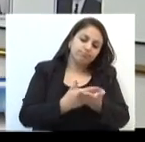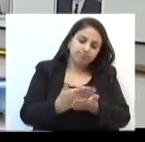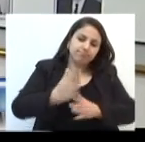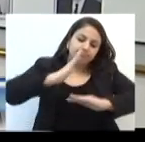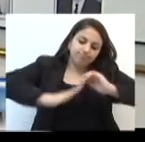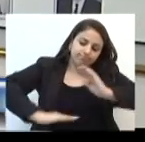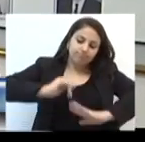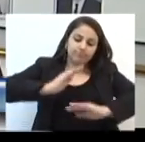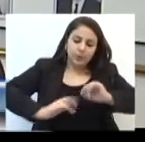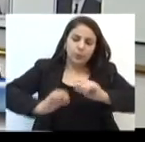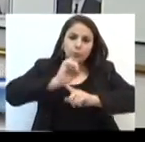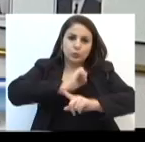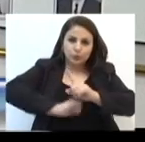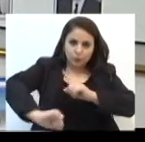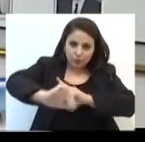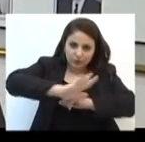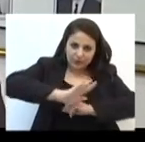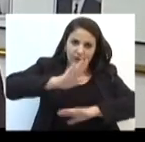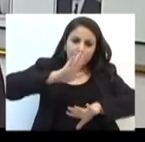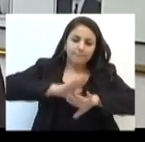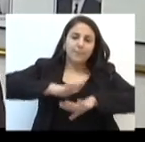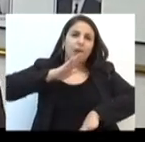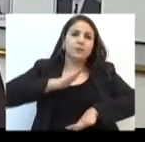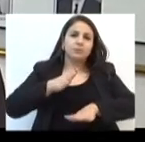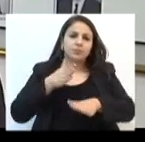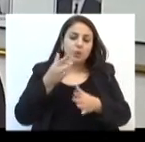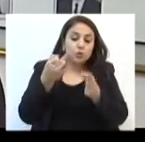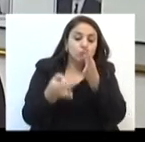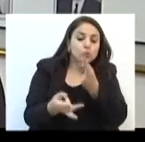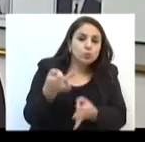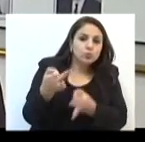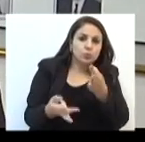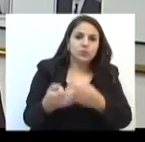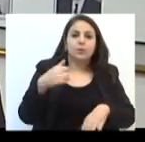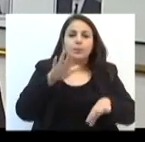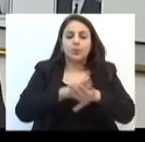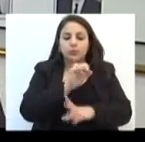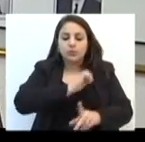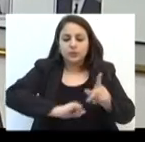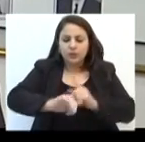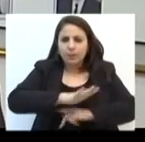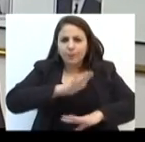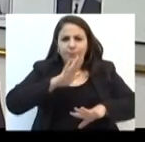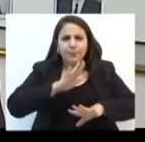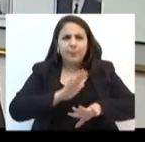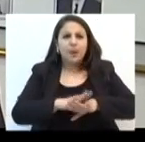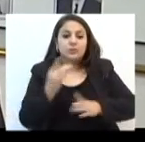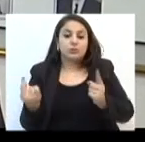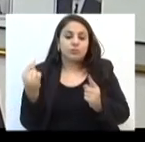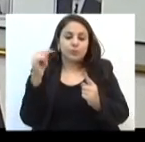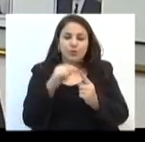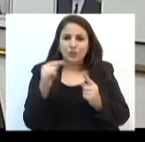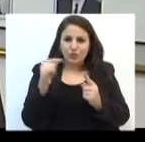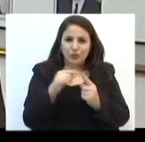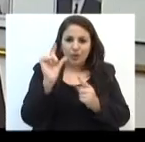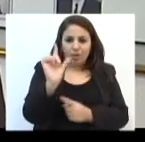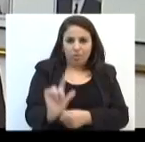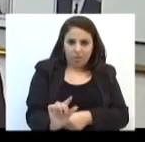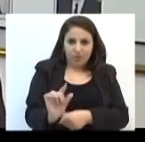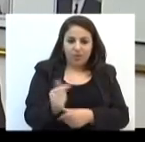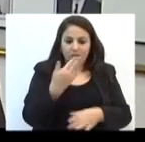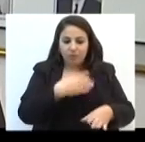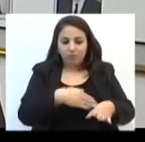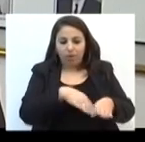começou a construir uma sociedade mais justa, uma sociedade com o objetivo